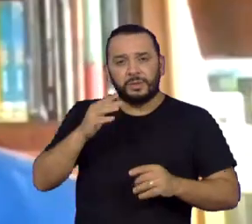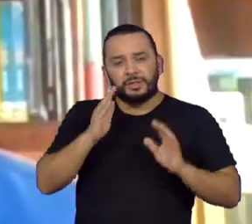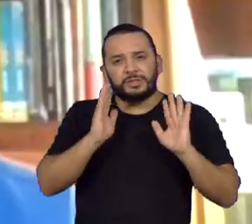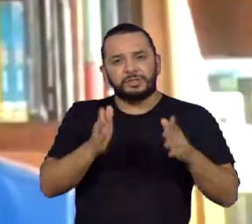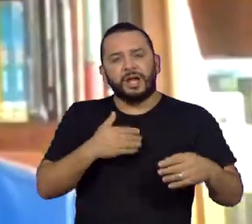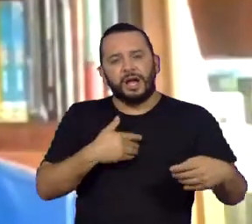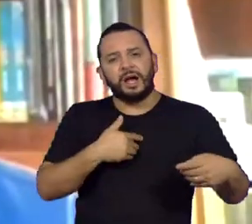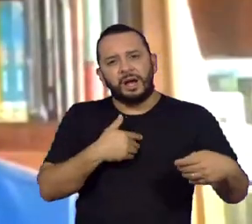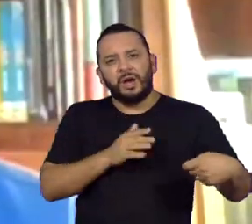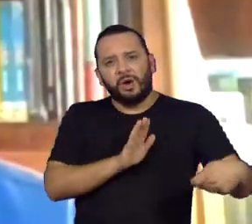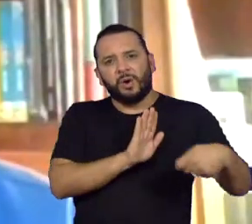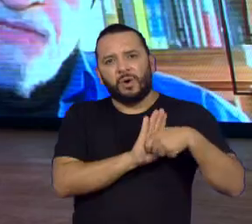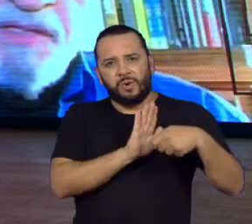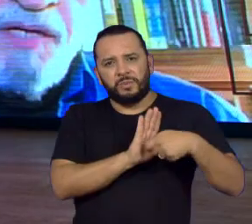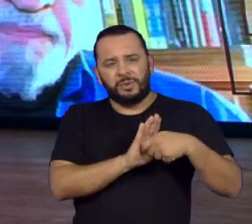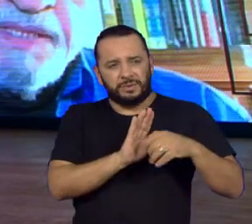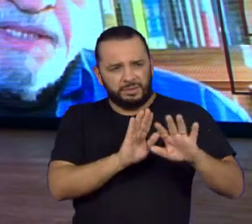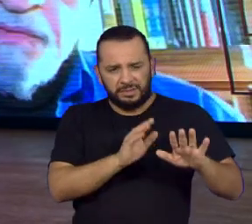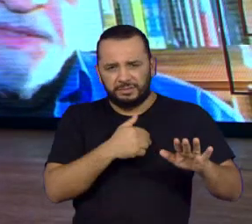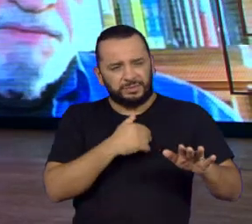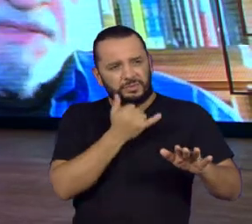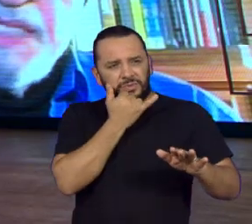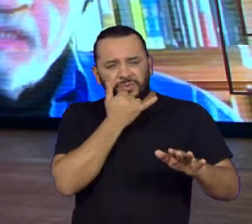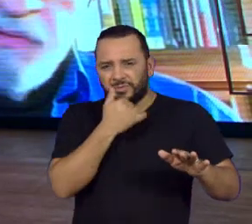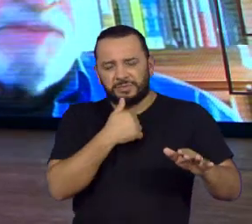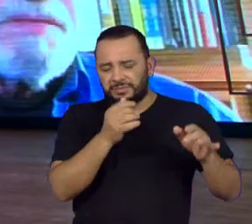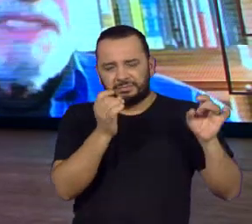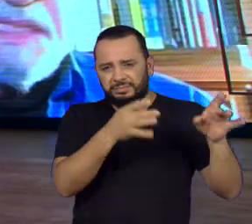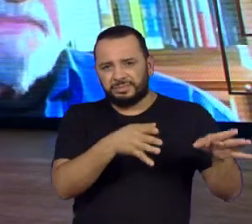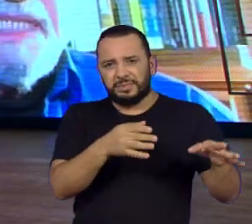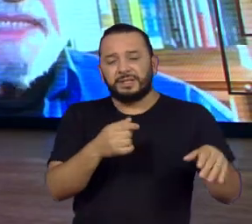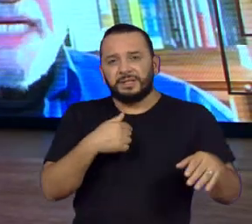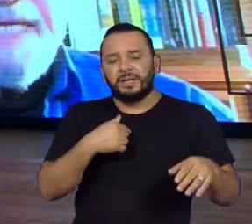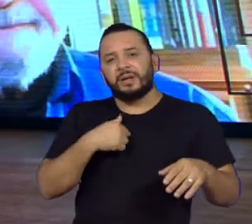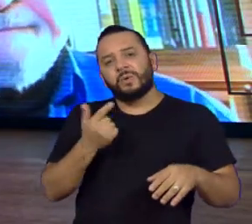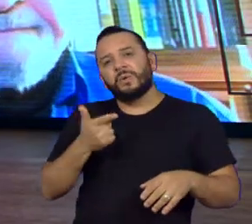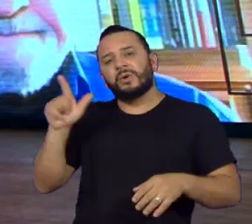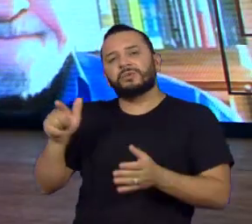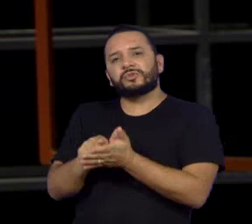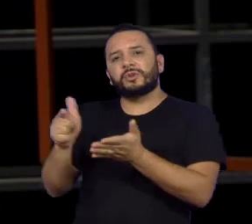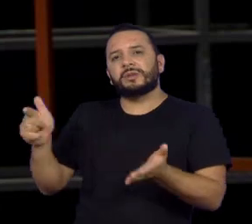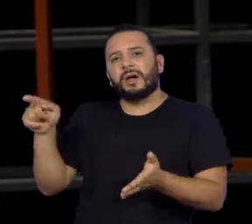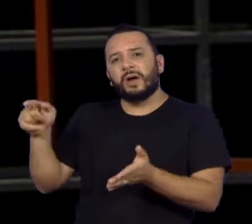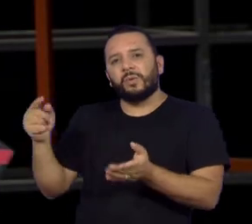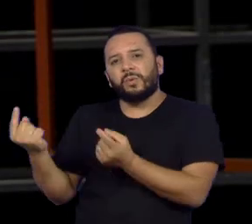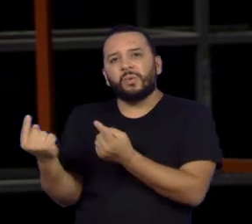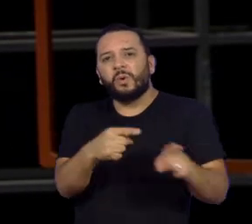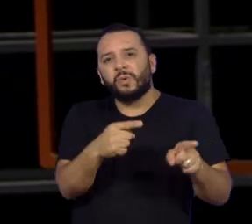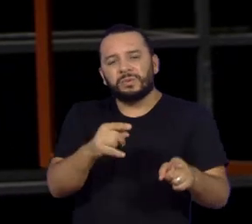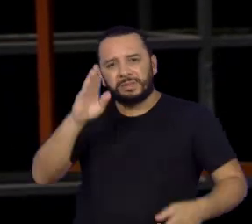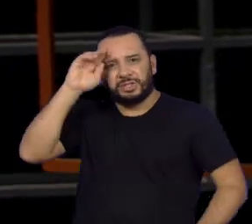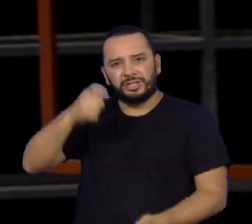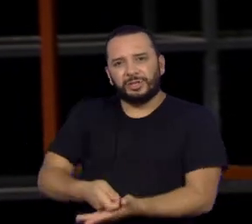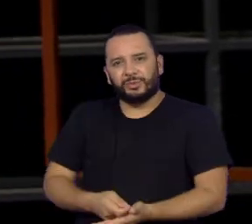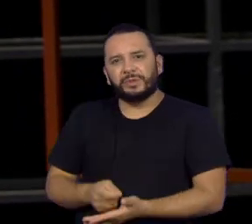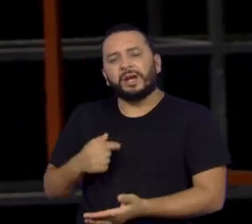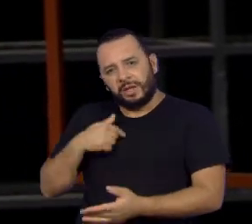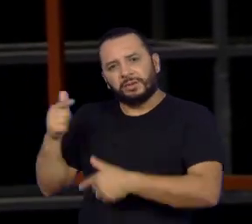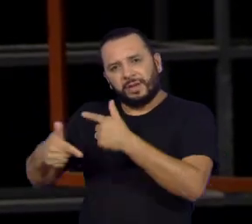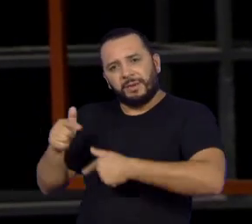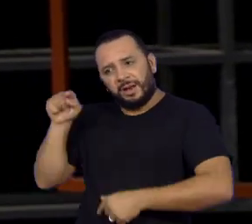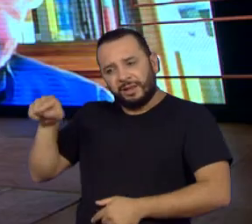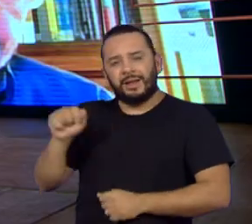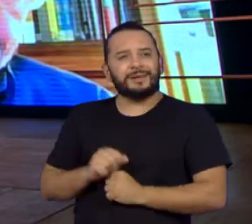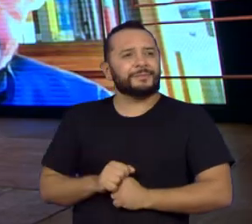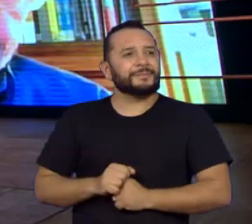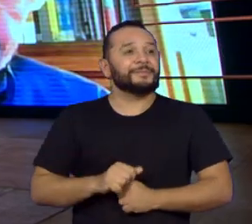eu pedi a conta e fui fazer o jornal Opinião no Rio, que era contra o regime militar. Elifas é aquele garoto que fazia os